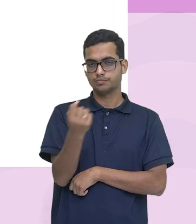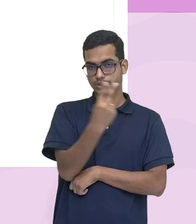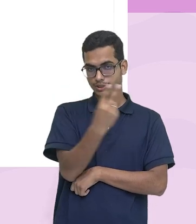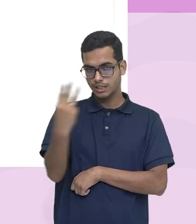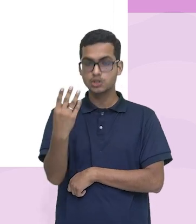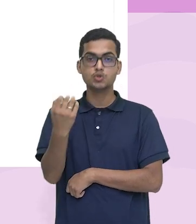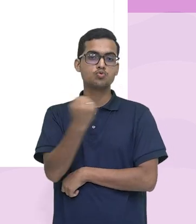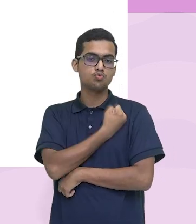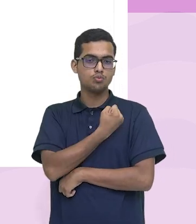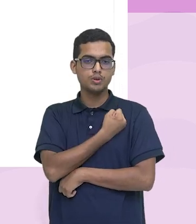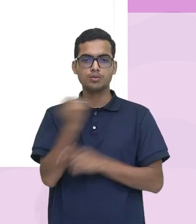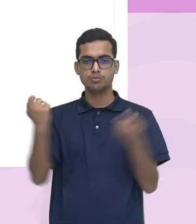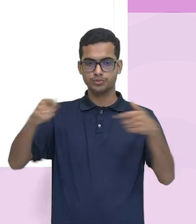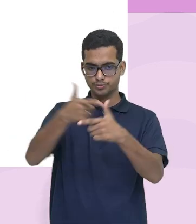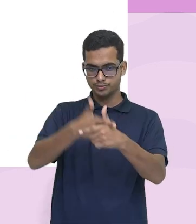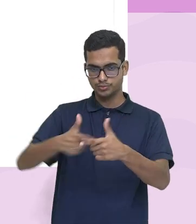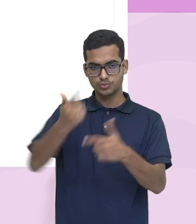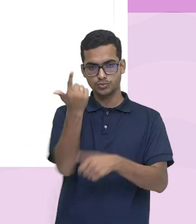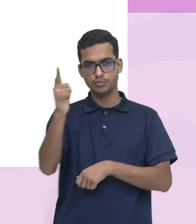exemplo.